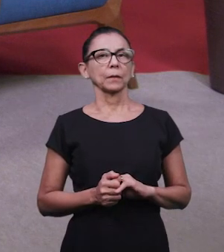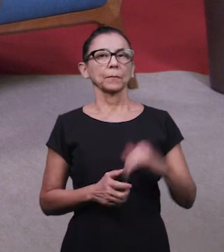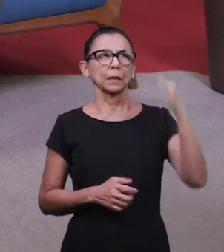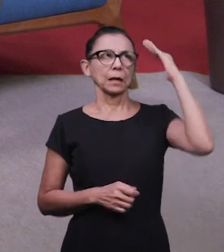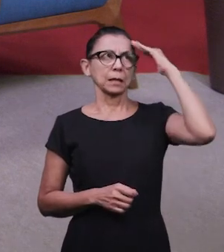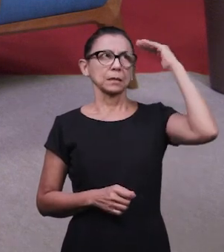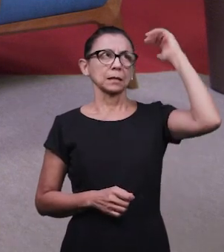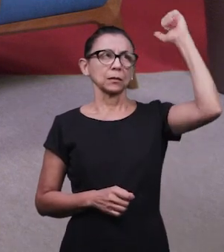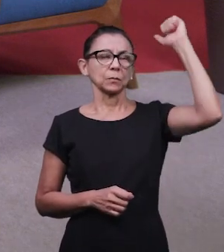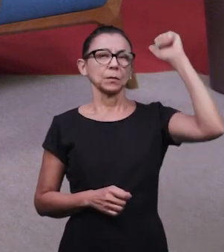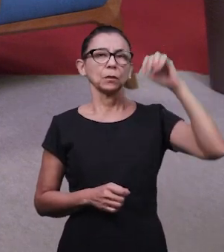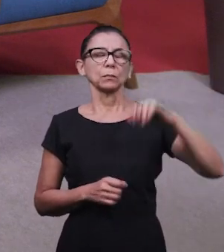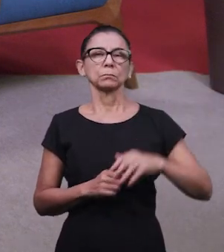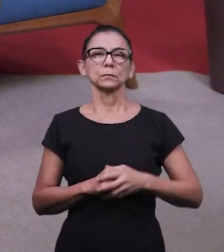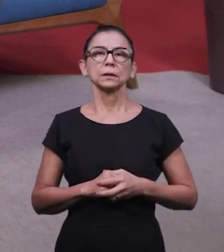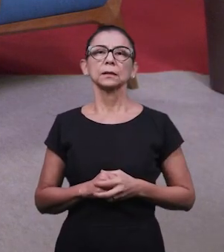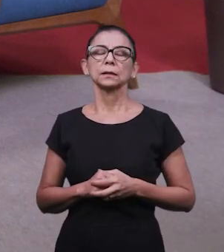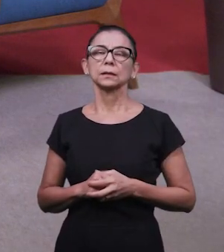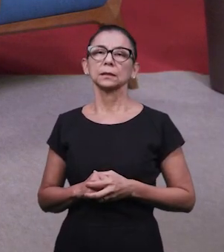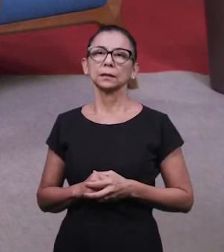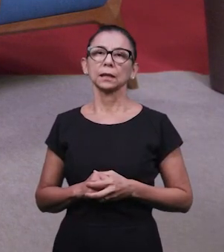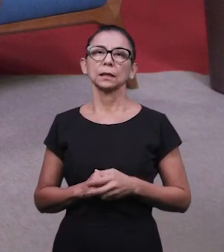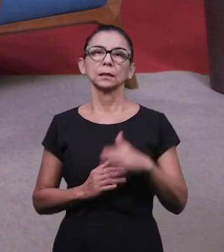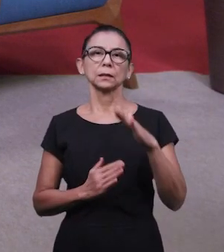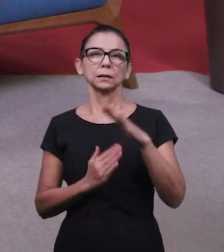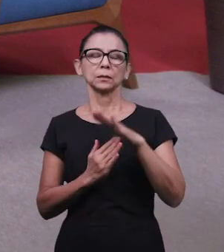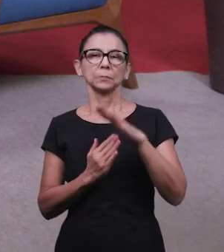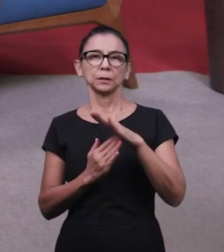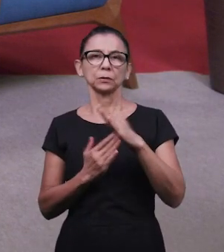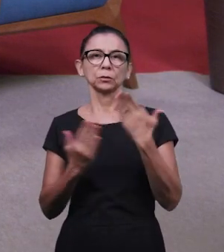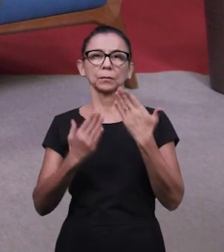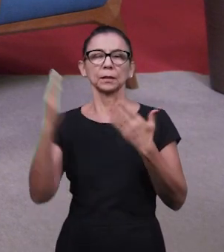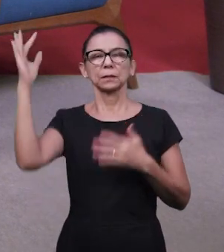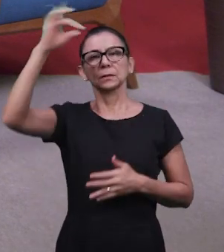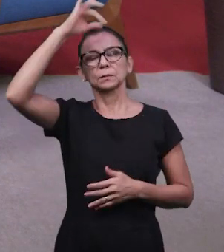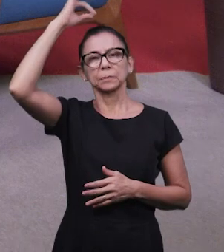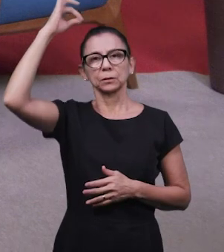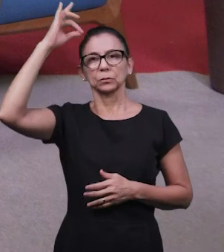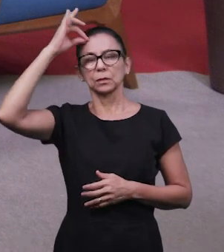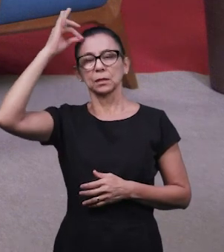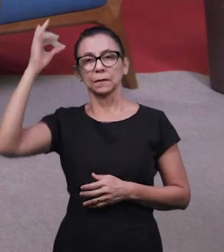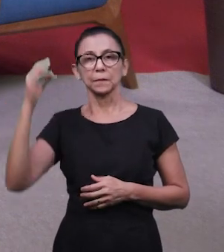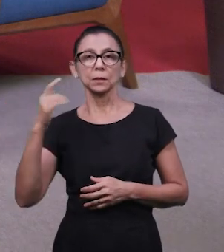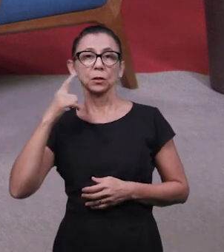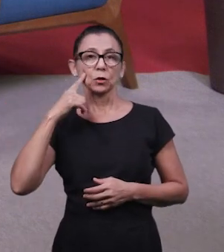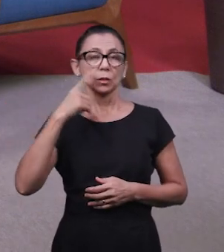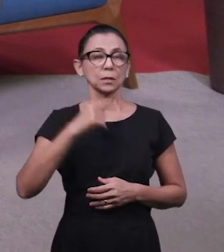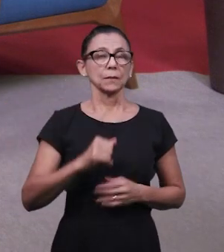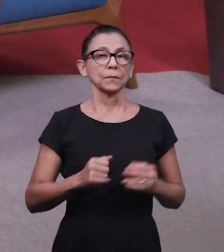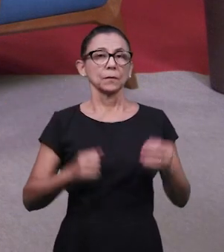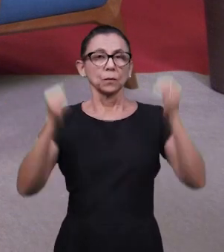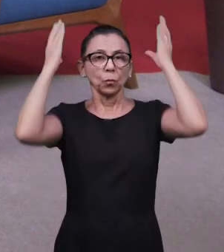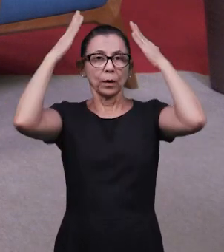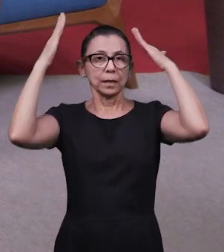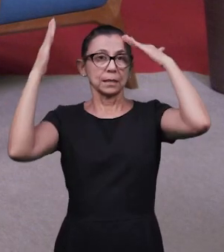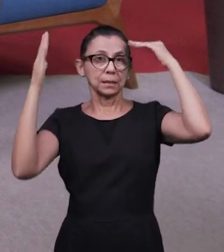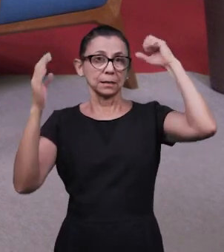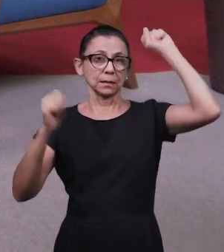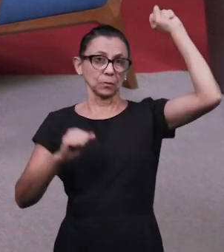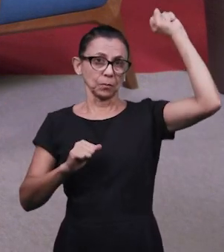esses limites estabelecidos tinham também uma relação com o amor de